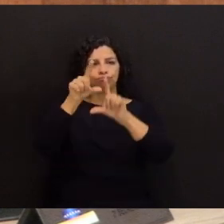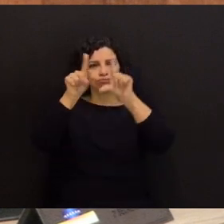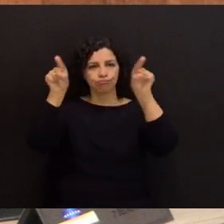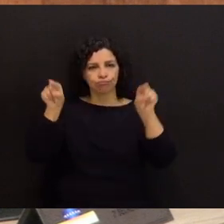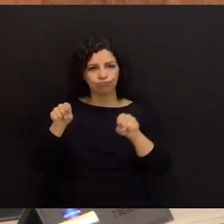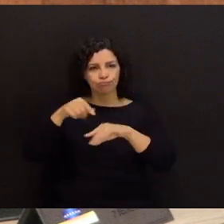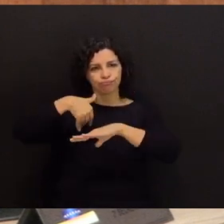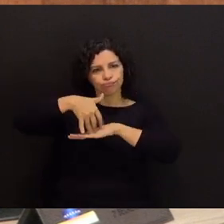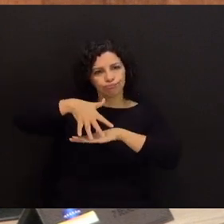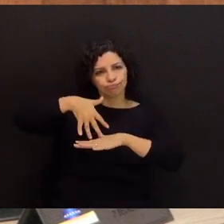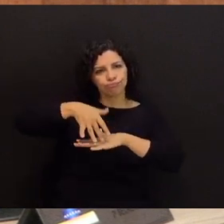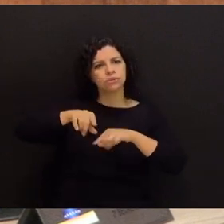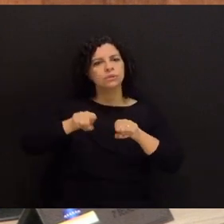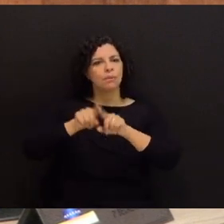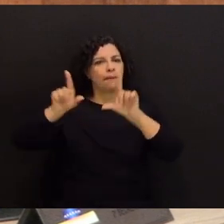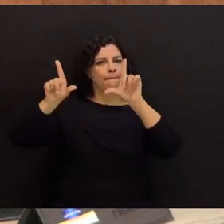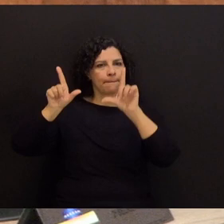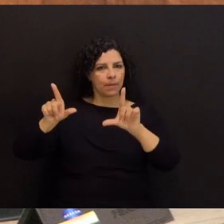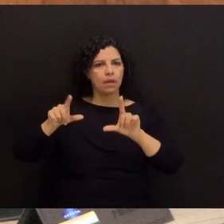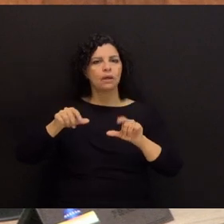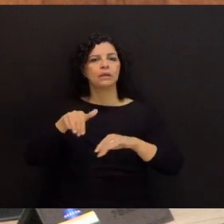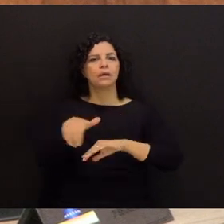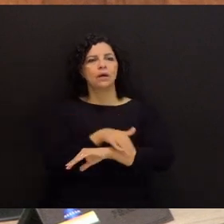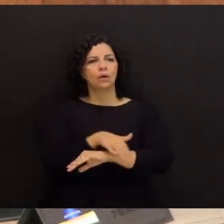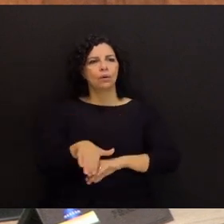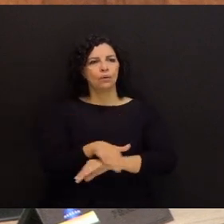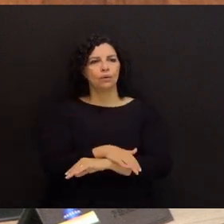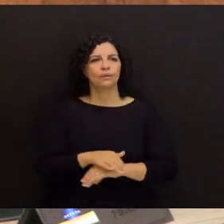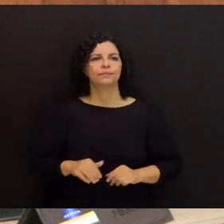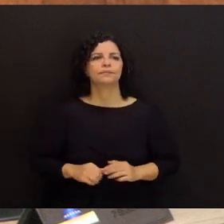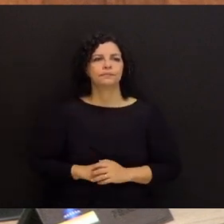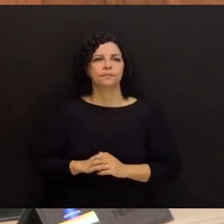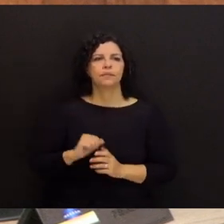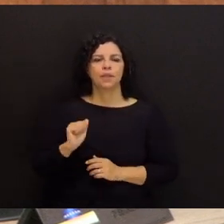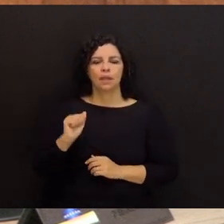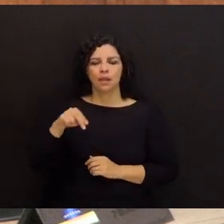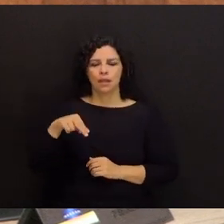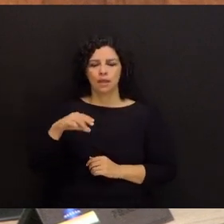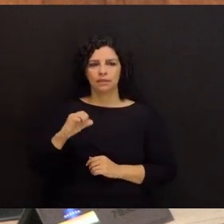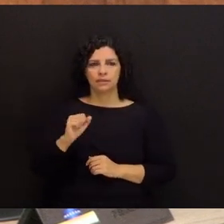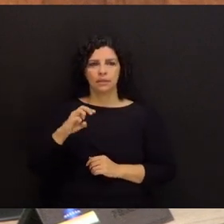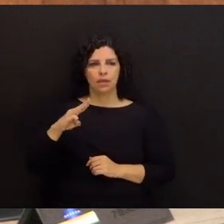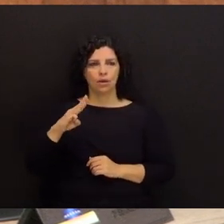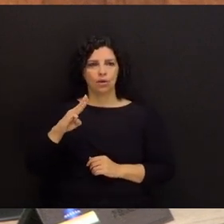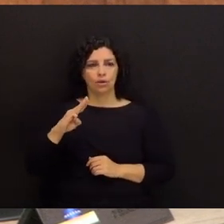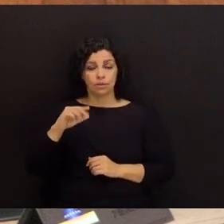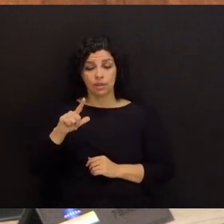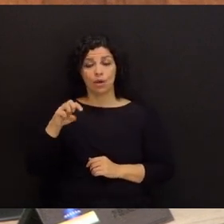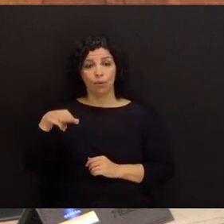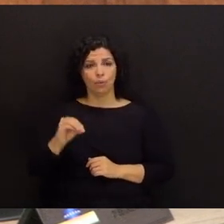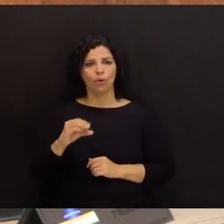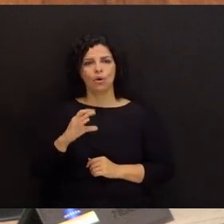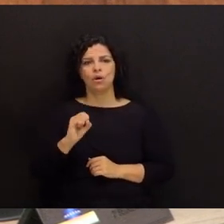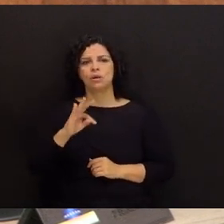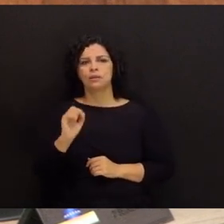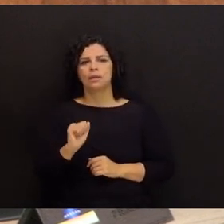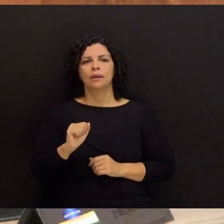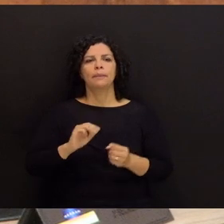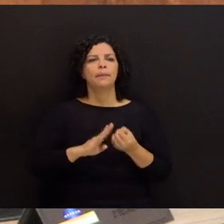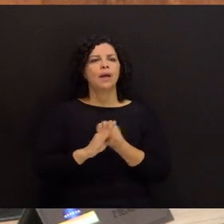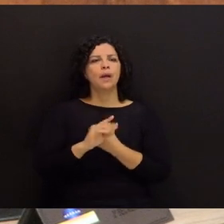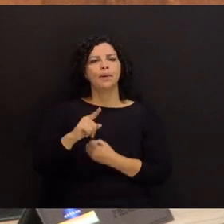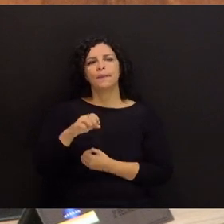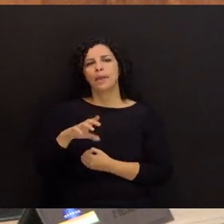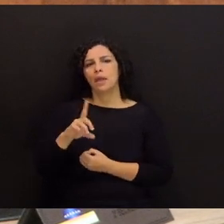e horizontal em toda a extensão da Rua Anselmo Costa no bairro Pedro Mouro